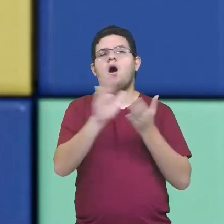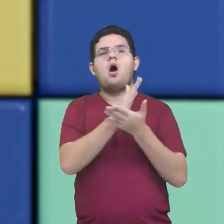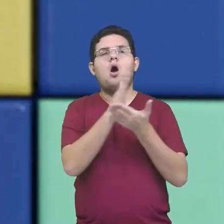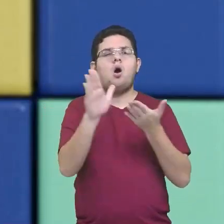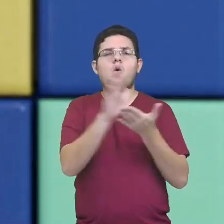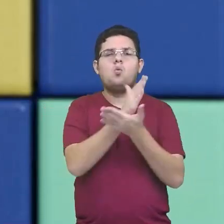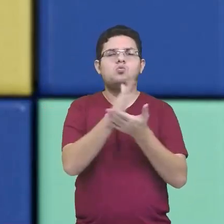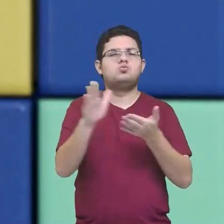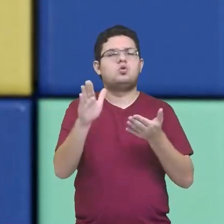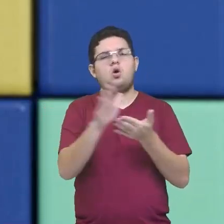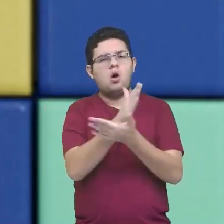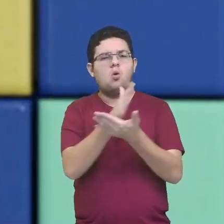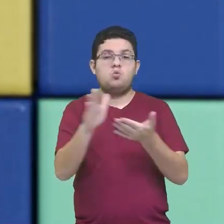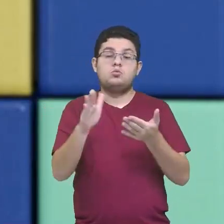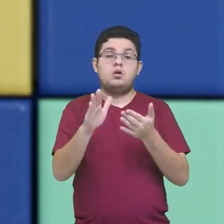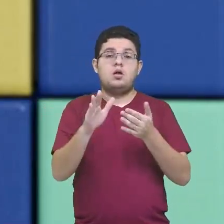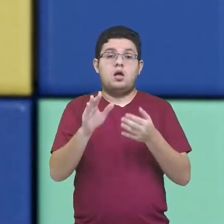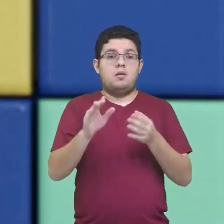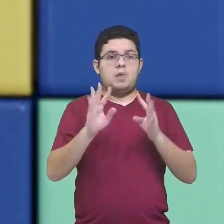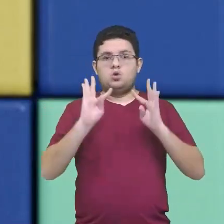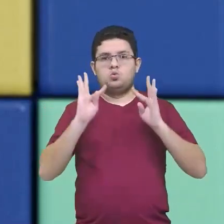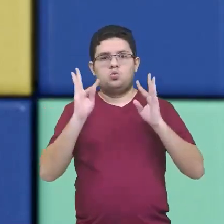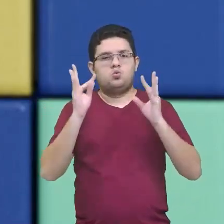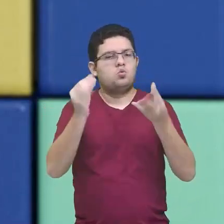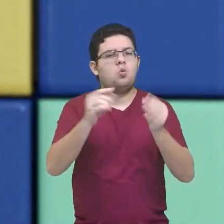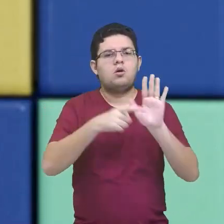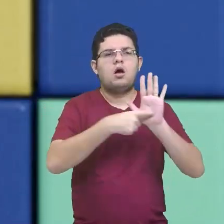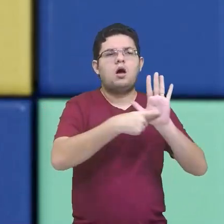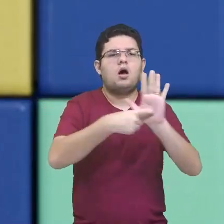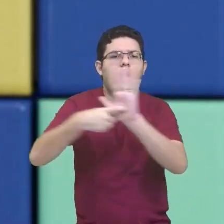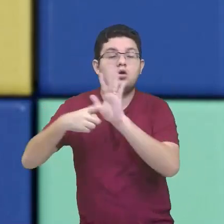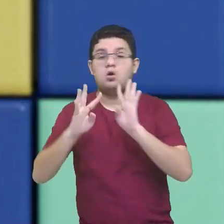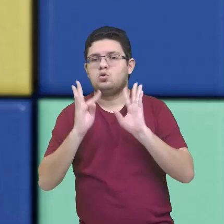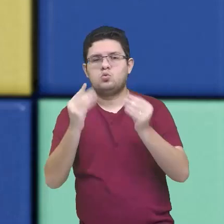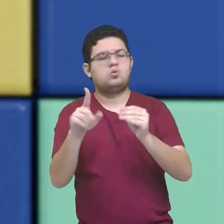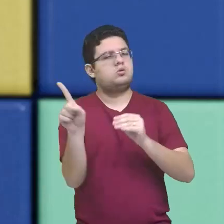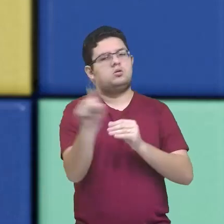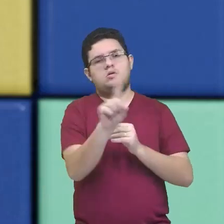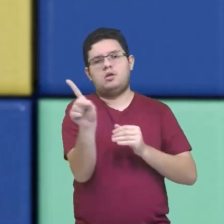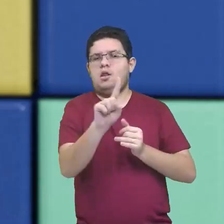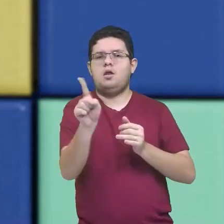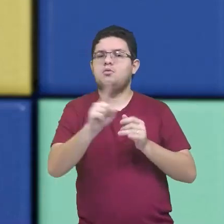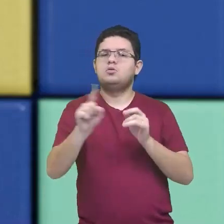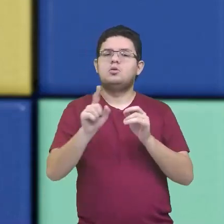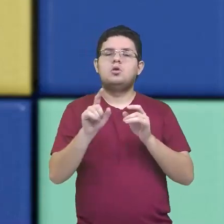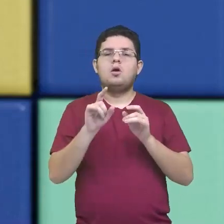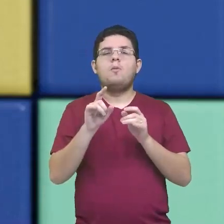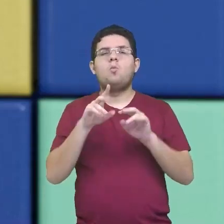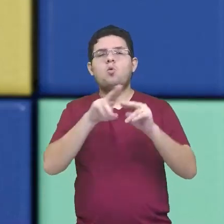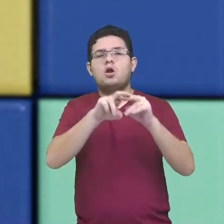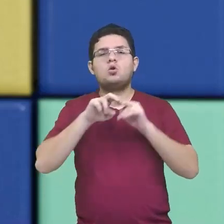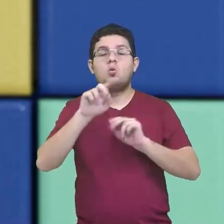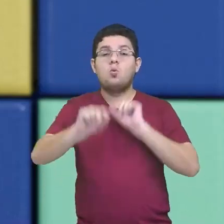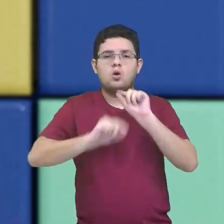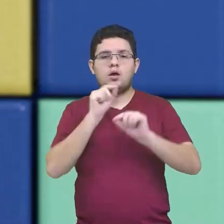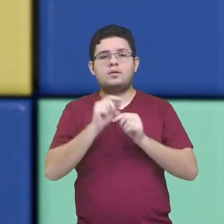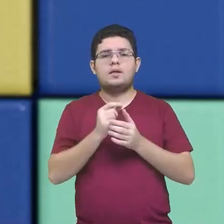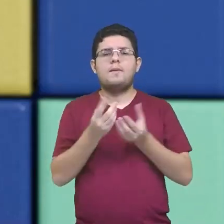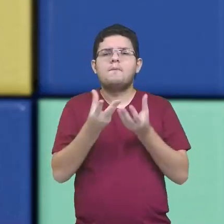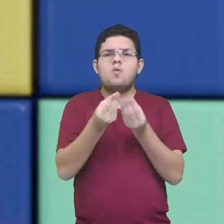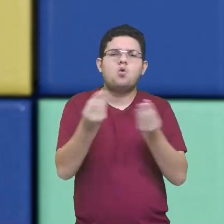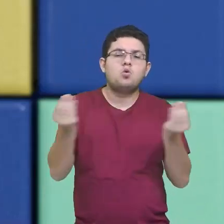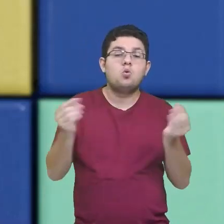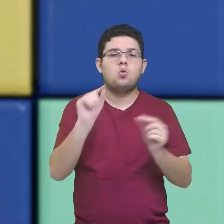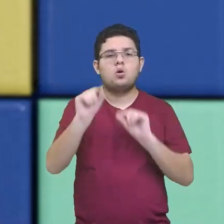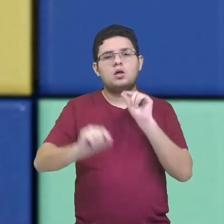que eles não vão colocar lá todas as obras, todas as exposições, não é? Porque muitos deles precisam